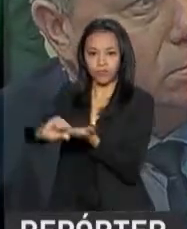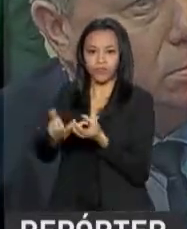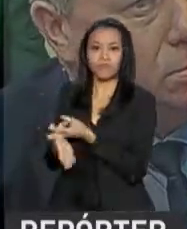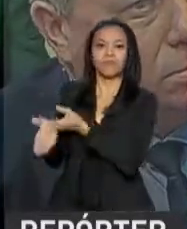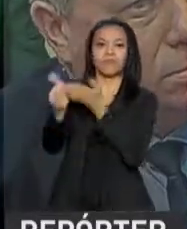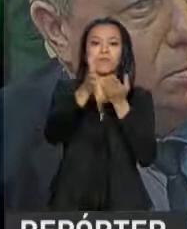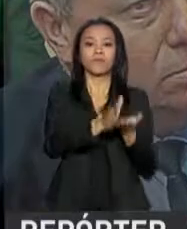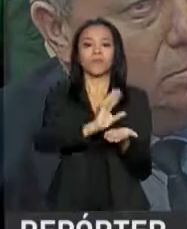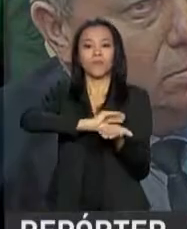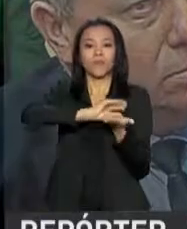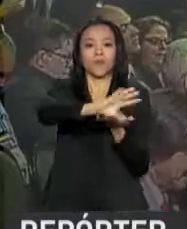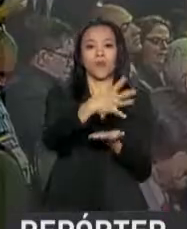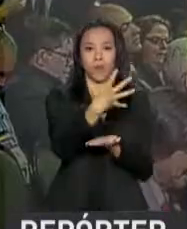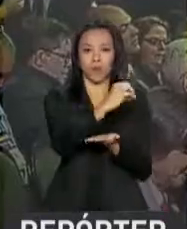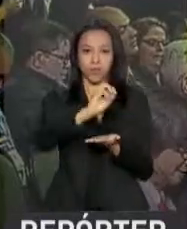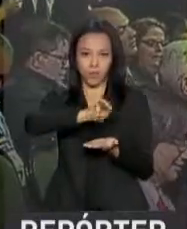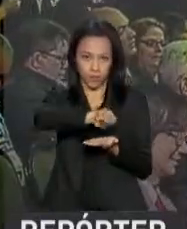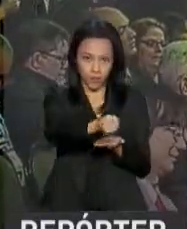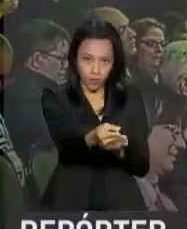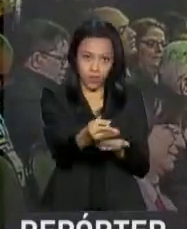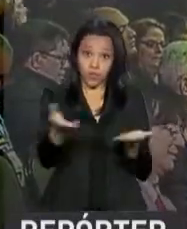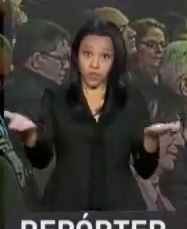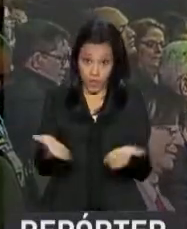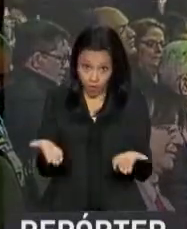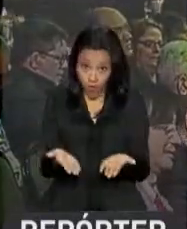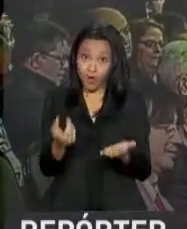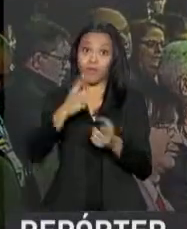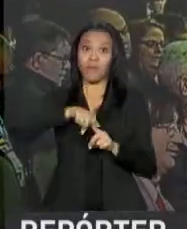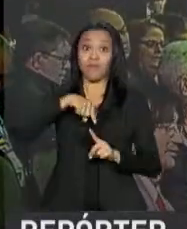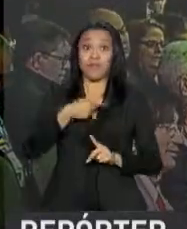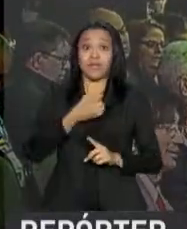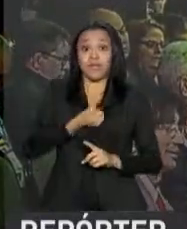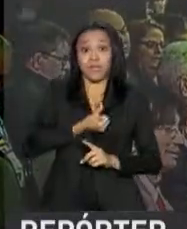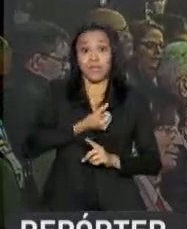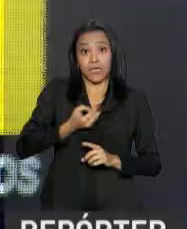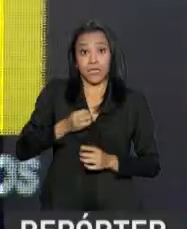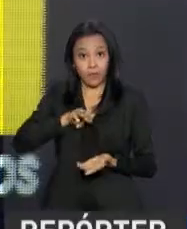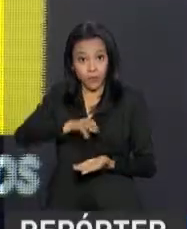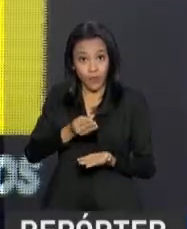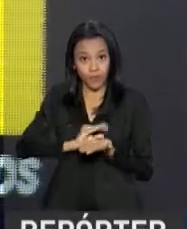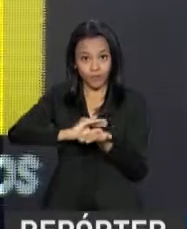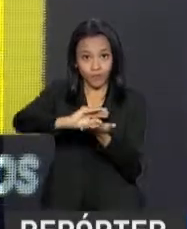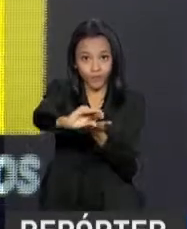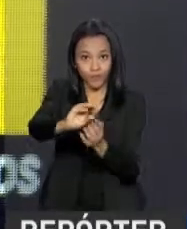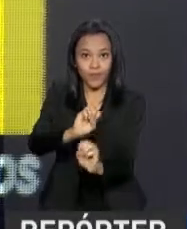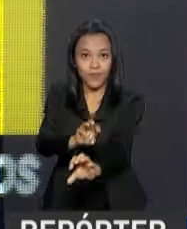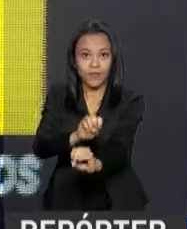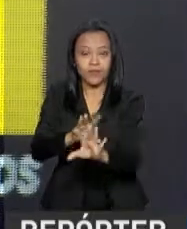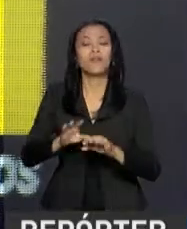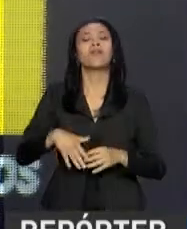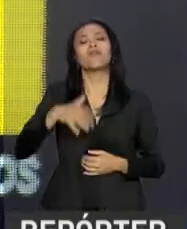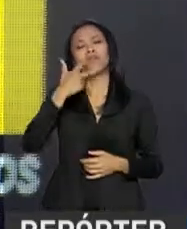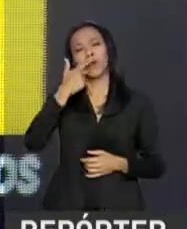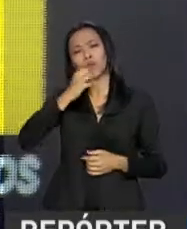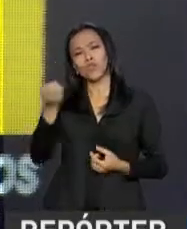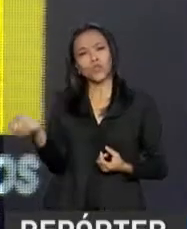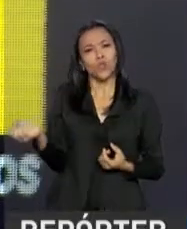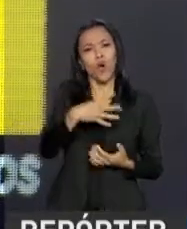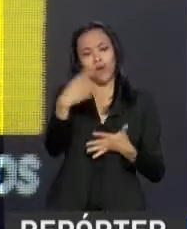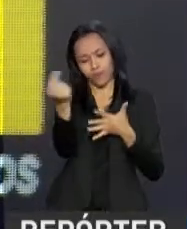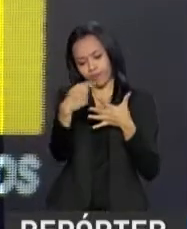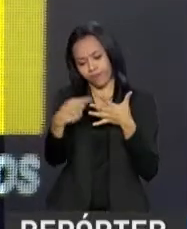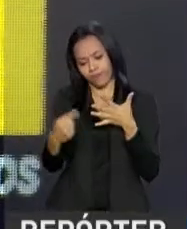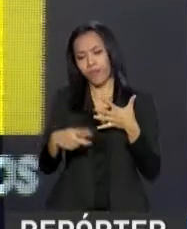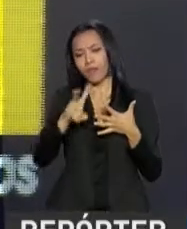para o desenvolvimento social e agora 600 milhões para a educação ele falou que novas ações que